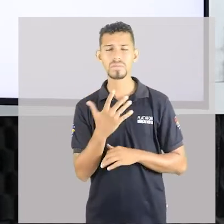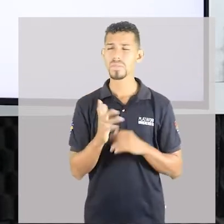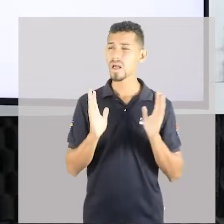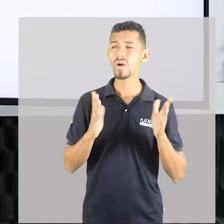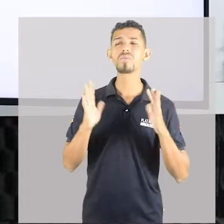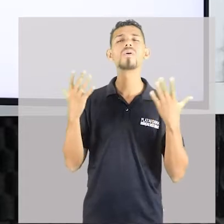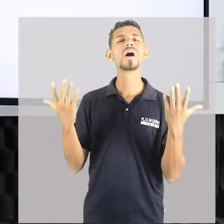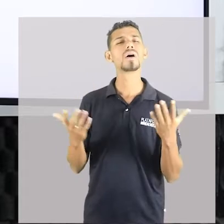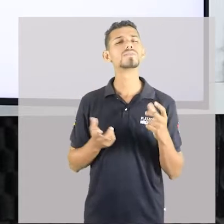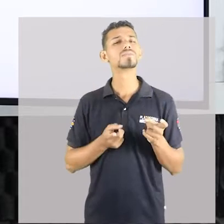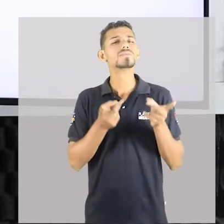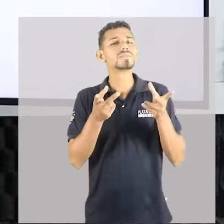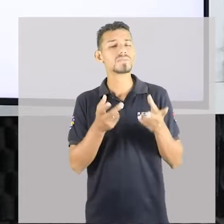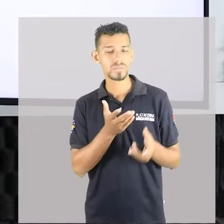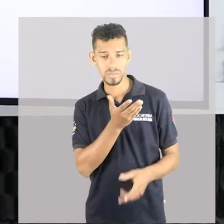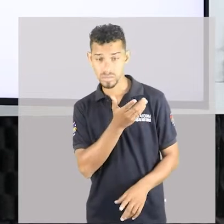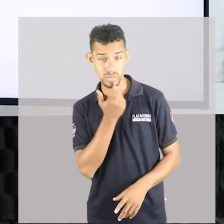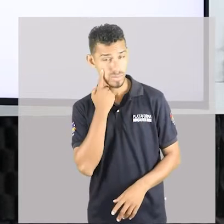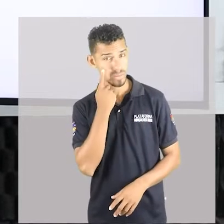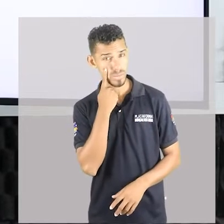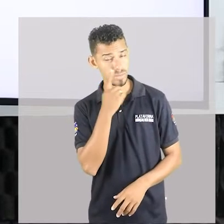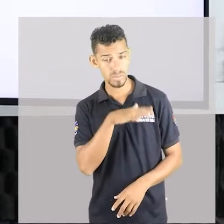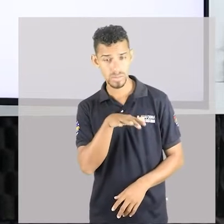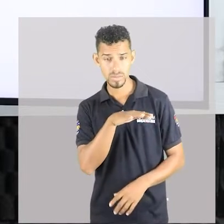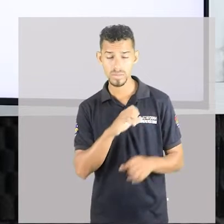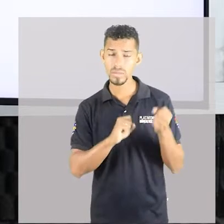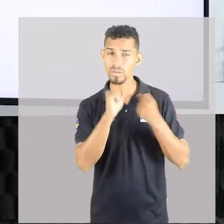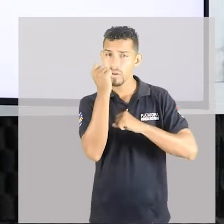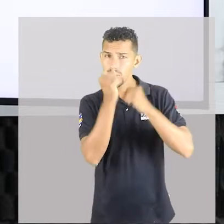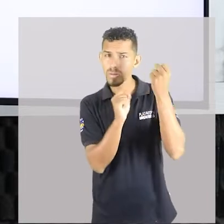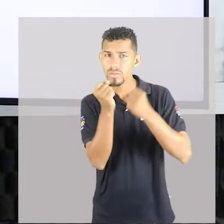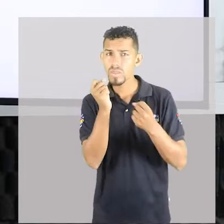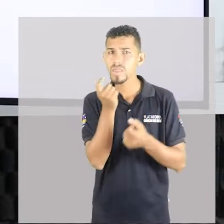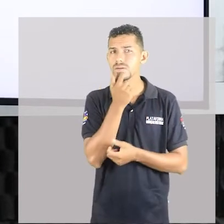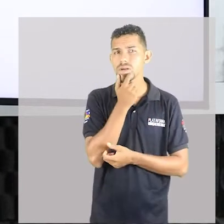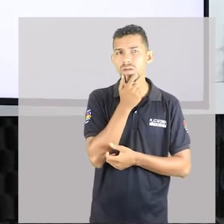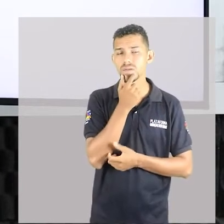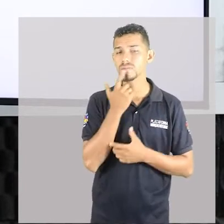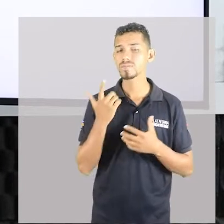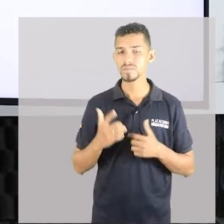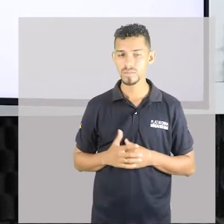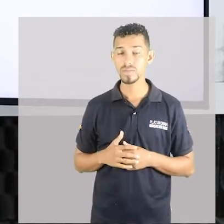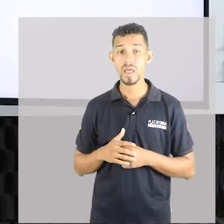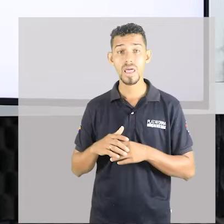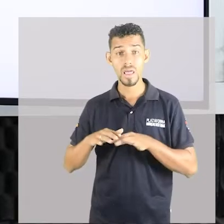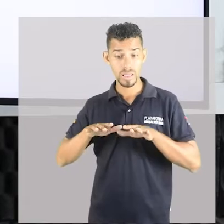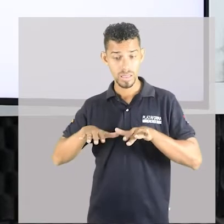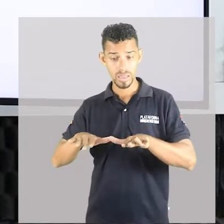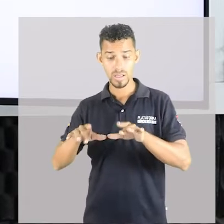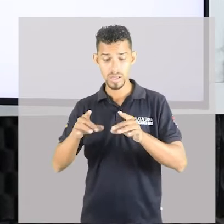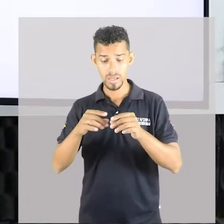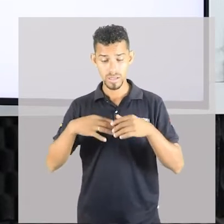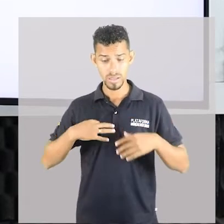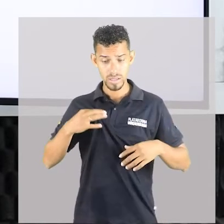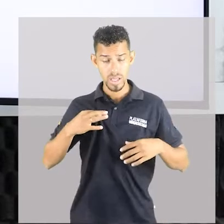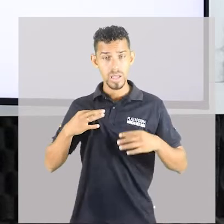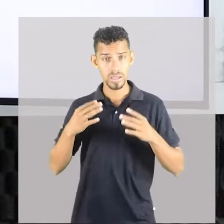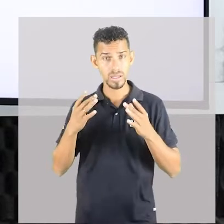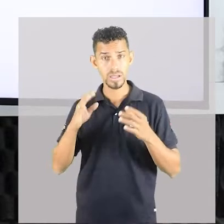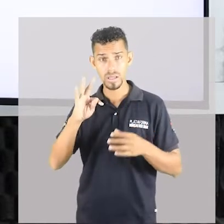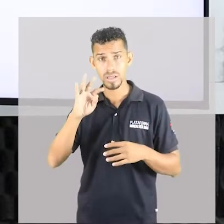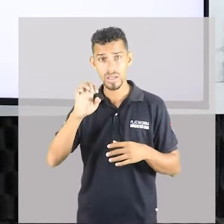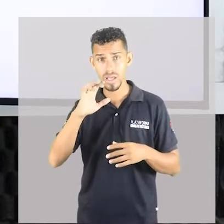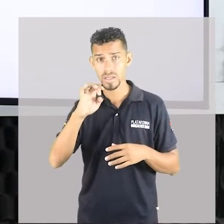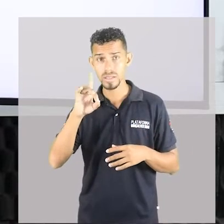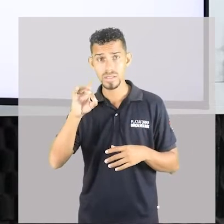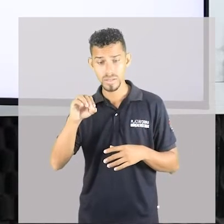era o produto a ser vendido pela industrialização inglesa? Os tecidos. Então, são